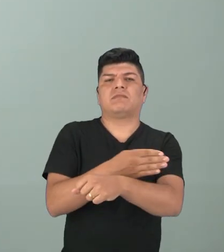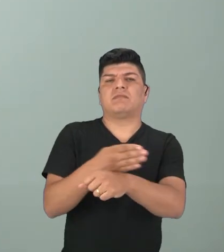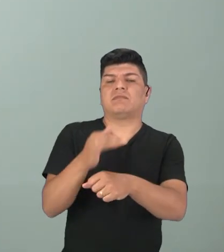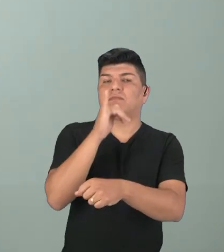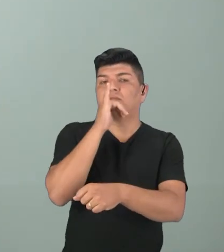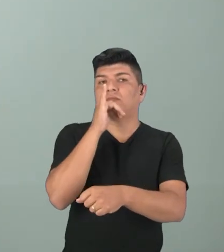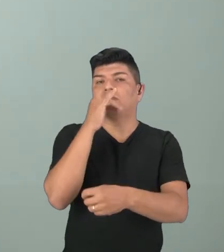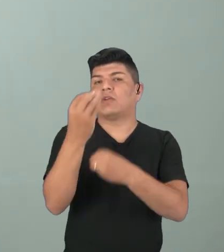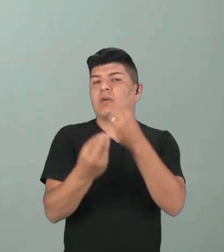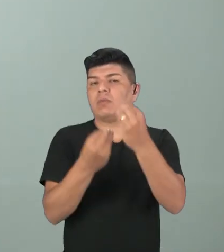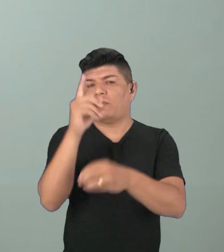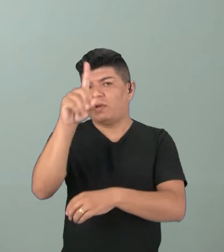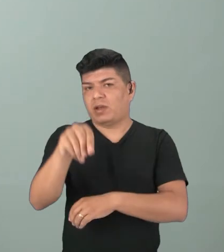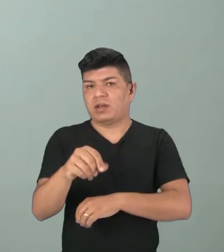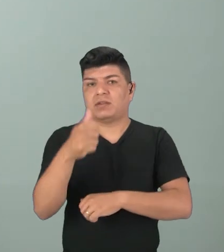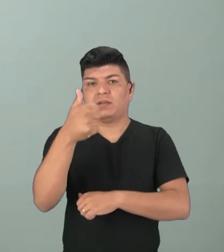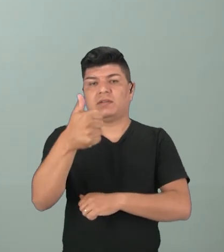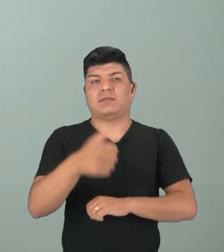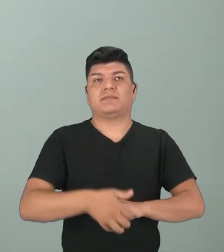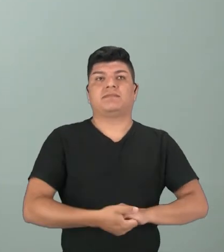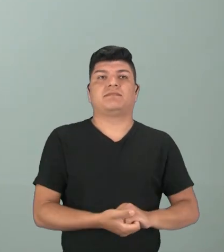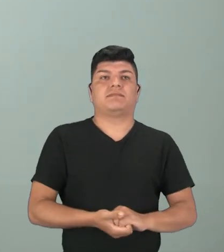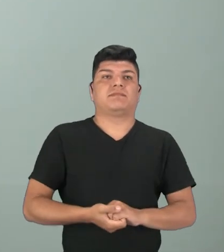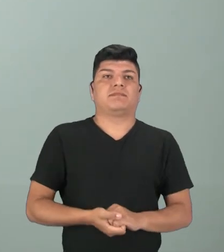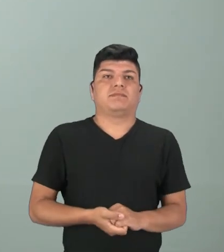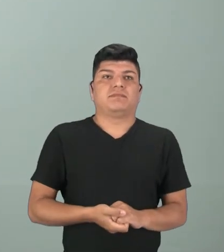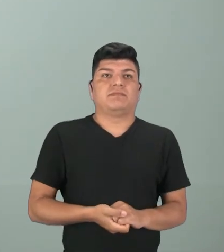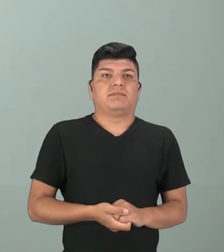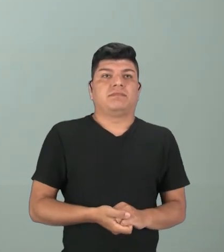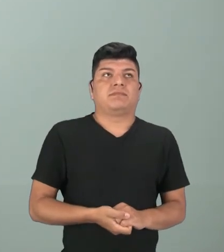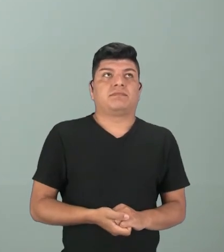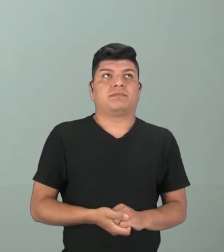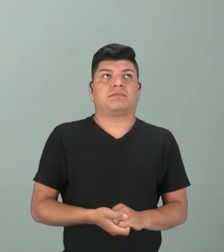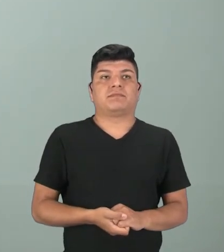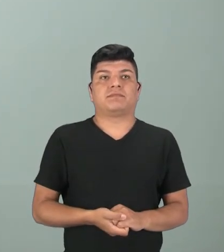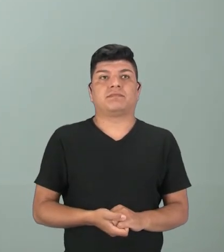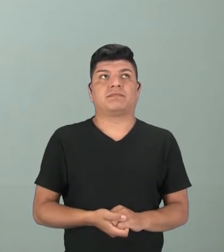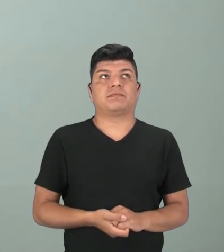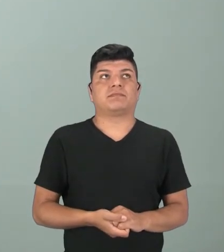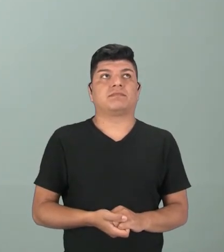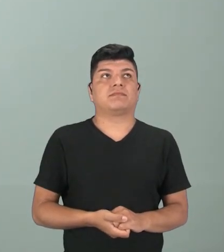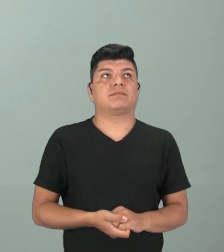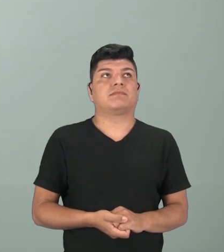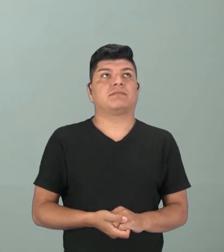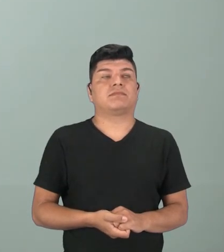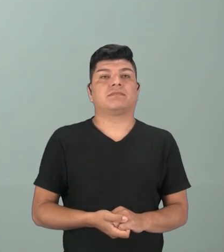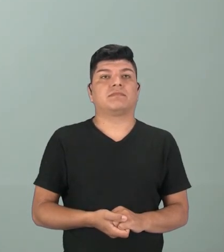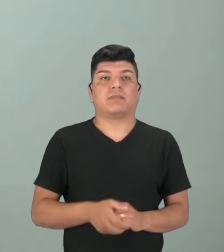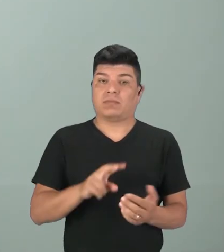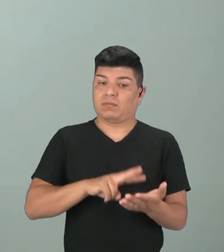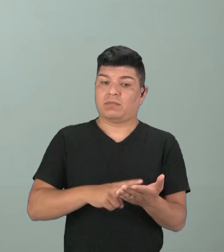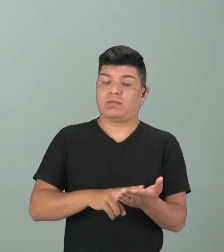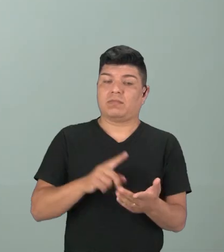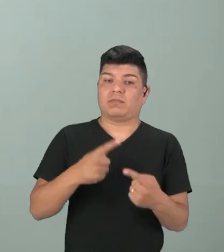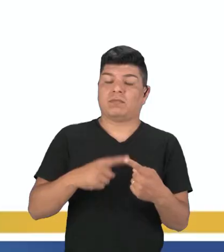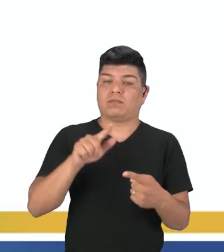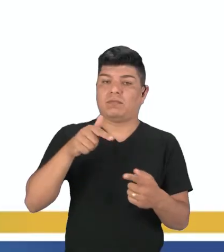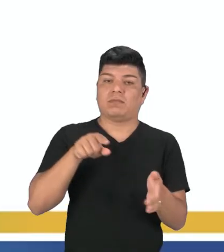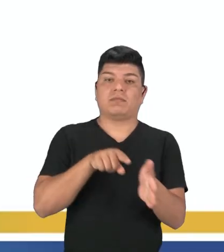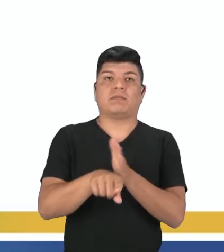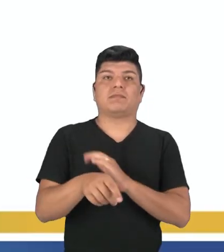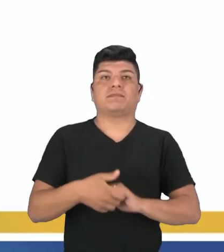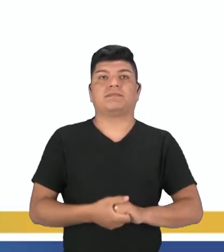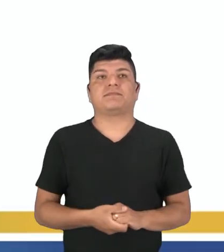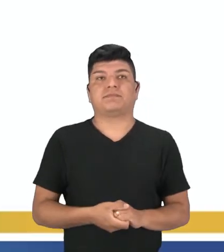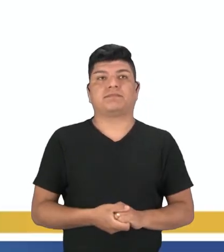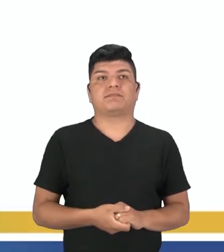por exemplo? Como que Rio Branco é, ok? How come... Não vou traduzir porque tem outra pergunta. Olha